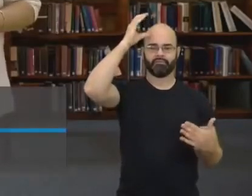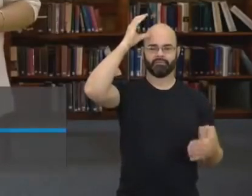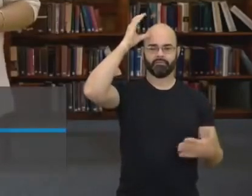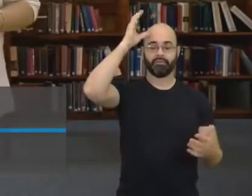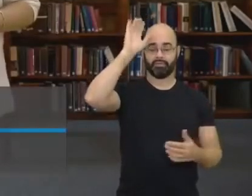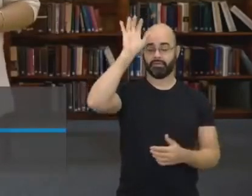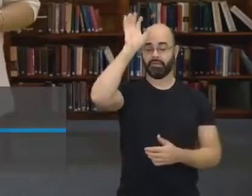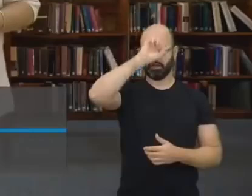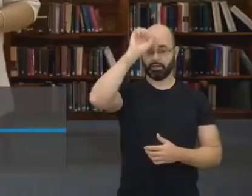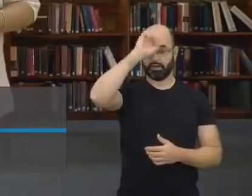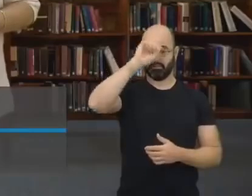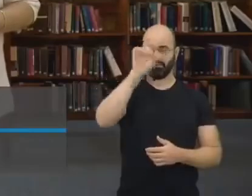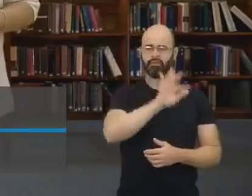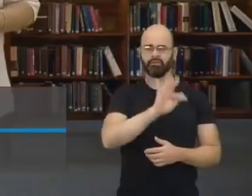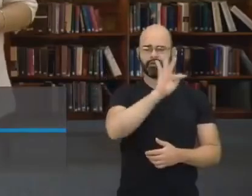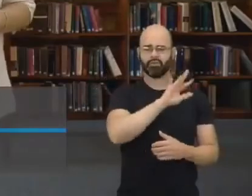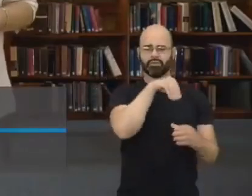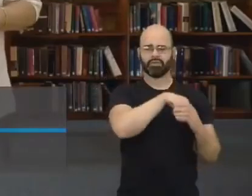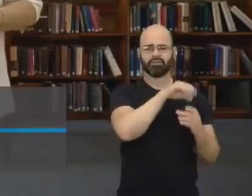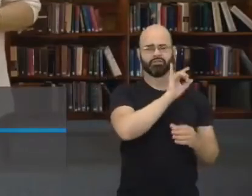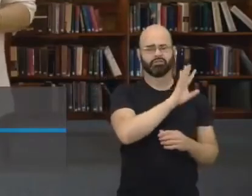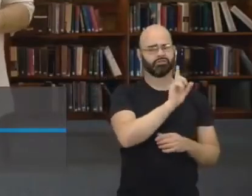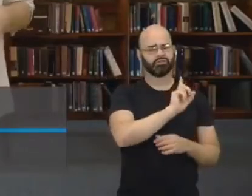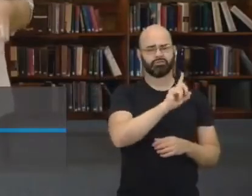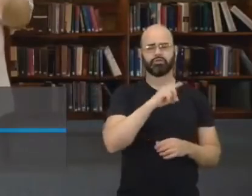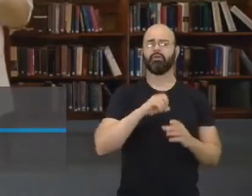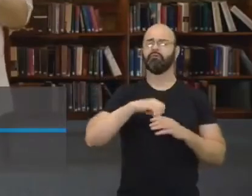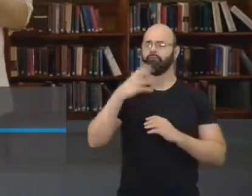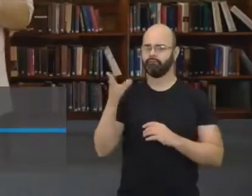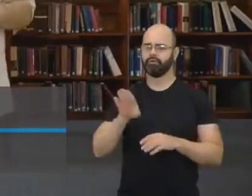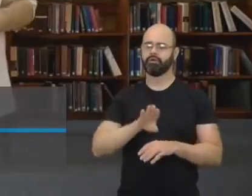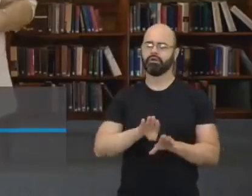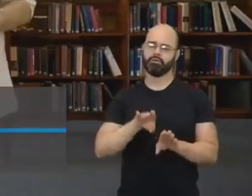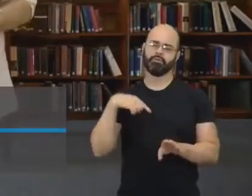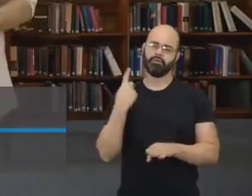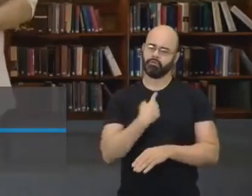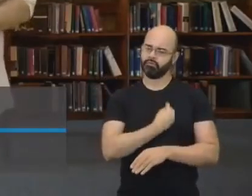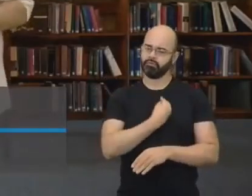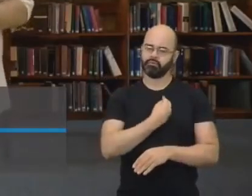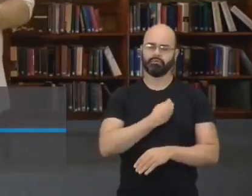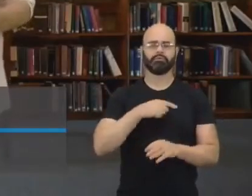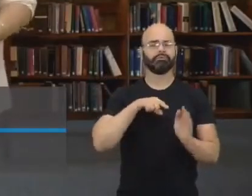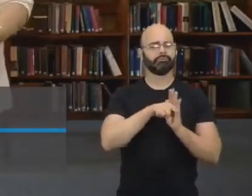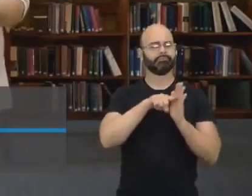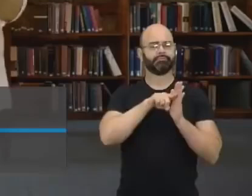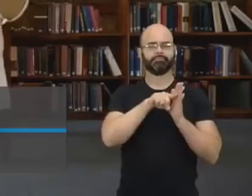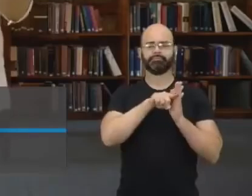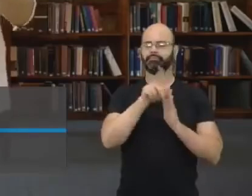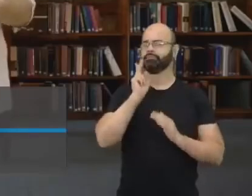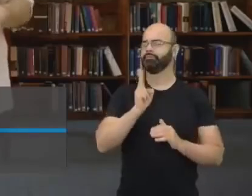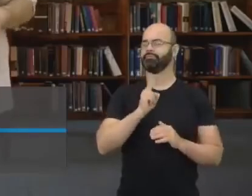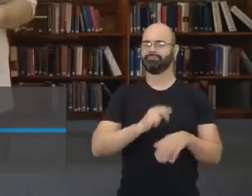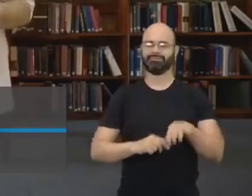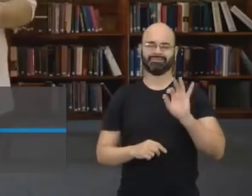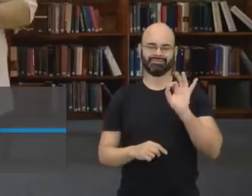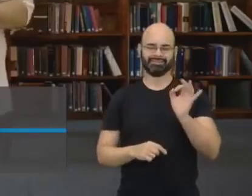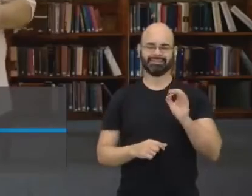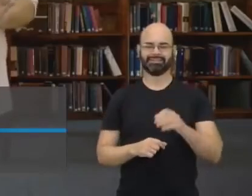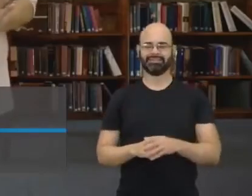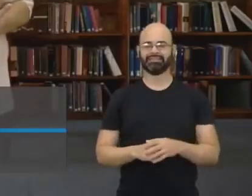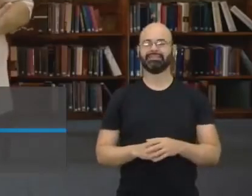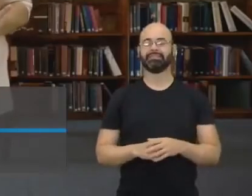faz academicamente dentro da escola. É verdade, professor. E a pesquisa, nós tínhamos antes um conceito que ela estava